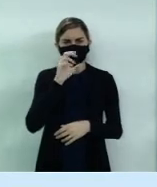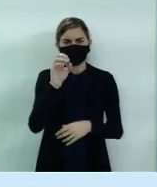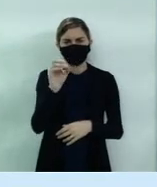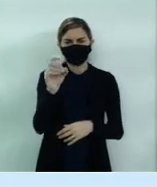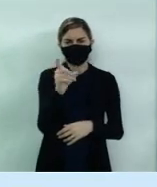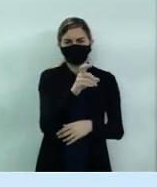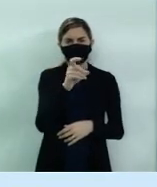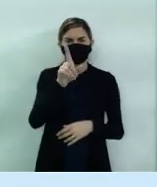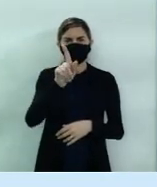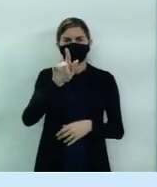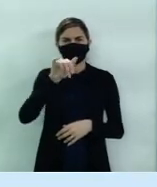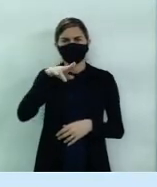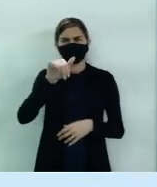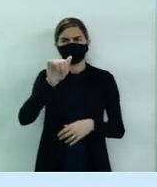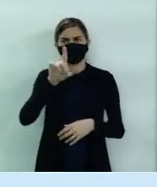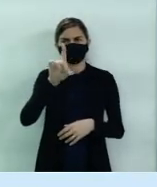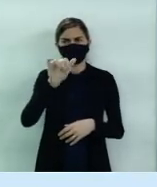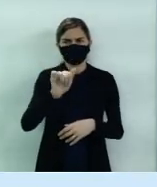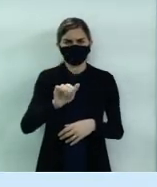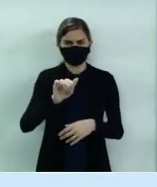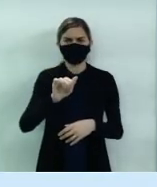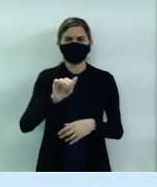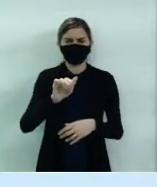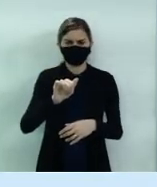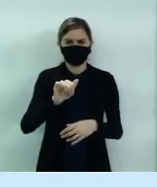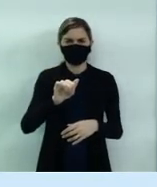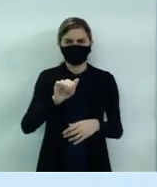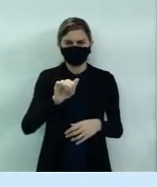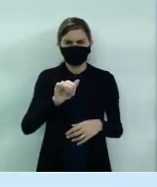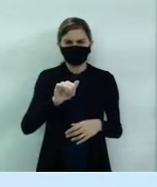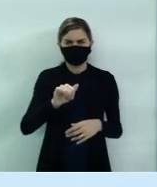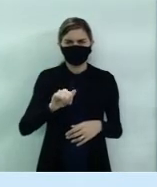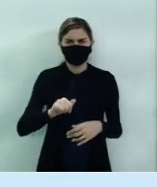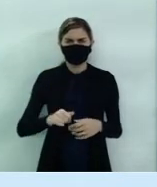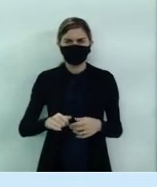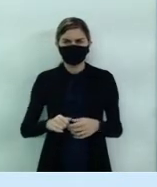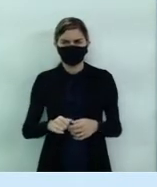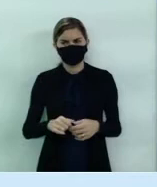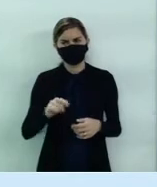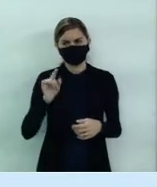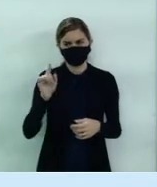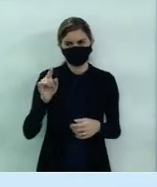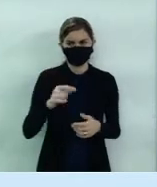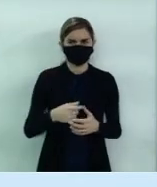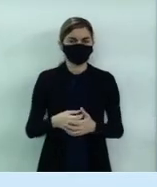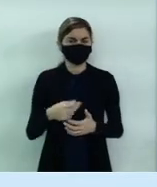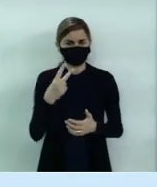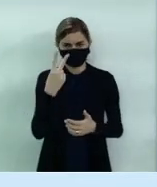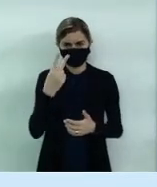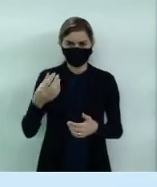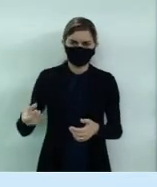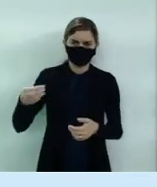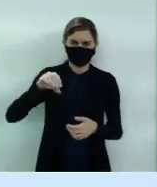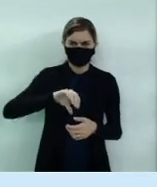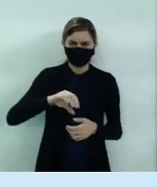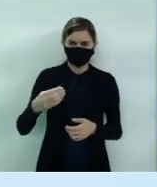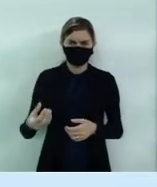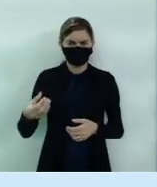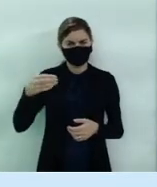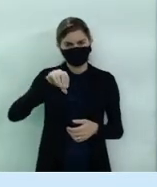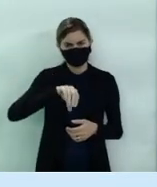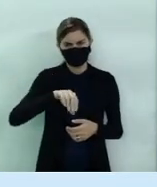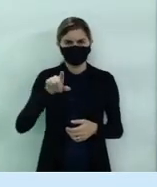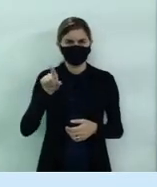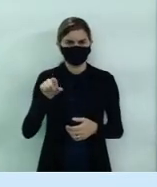oxigenada cremosa, ou seja, peróxido de hidrogênio. Coloco aqui 2 copinhos de